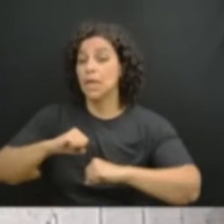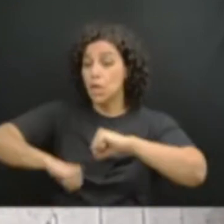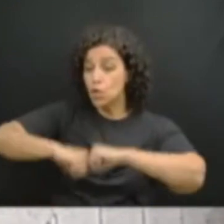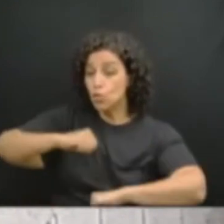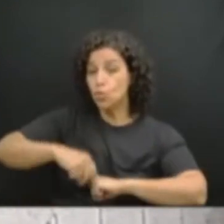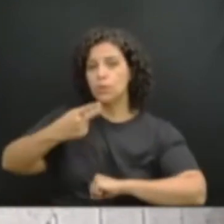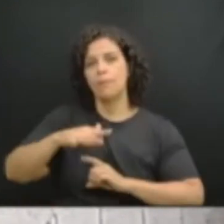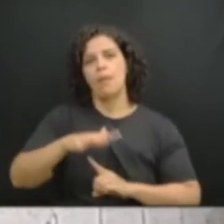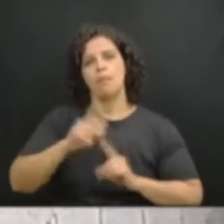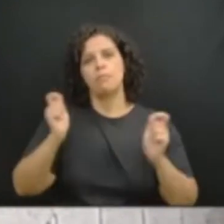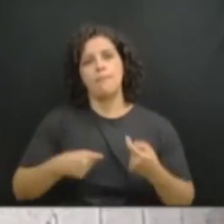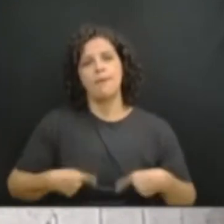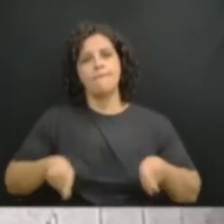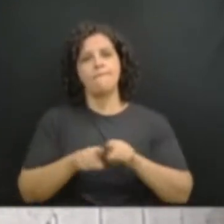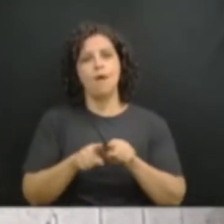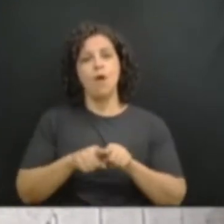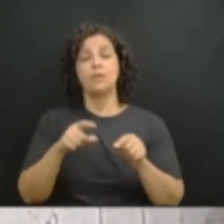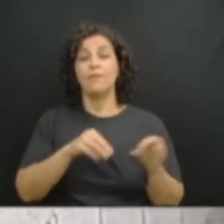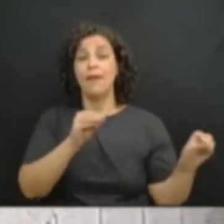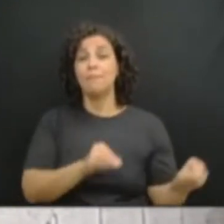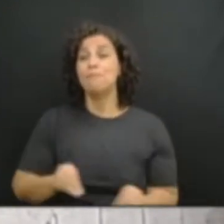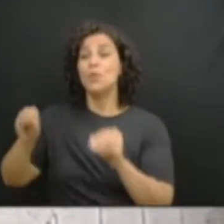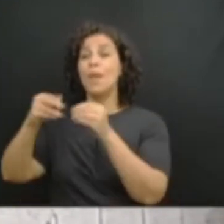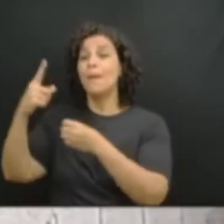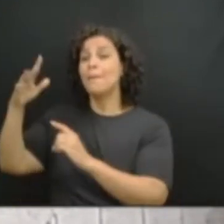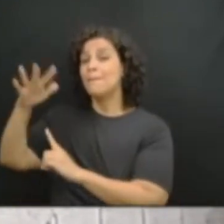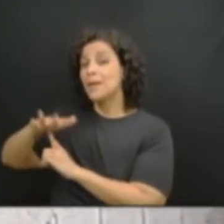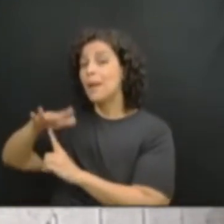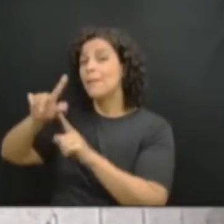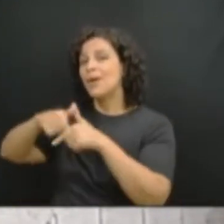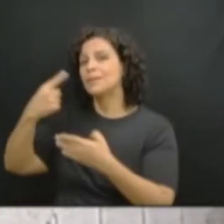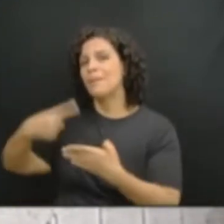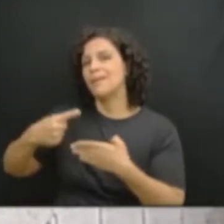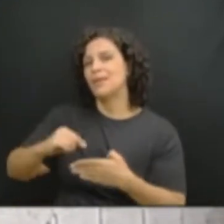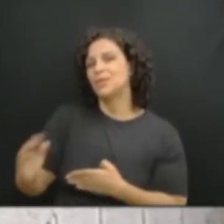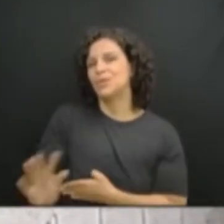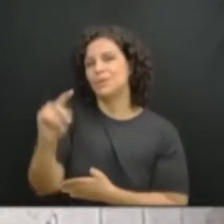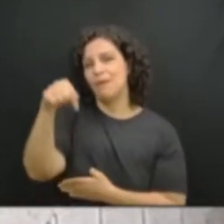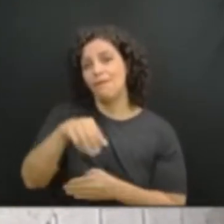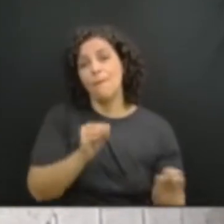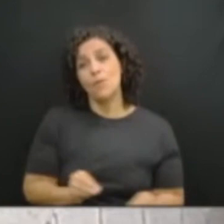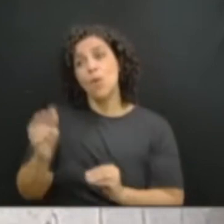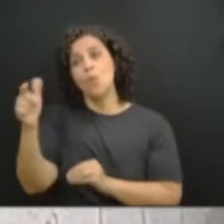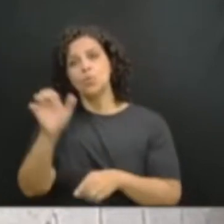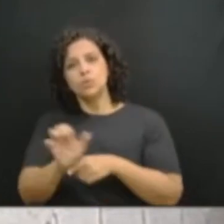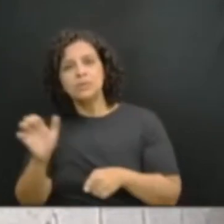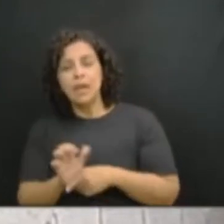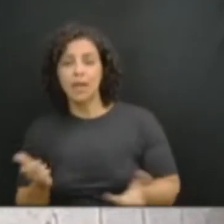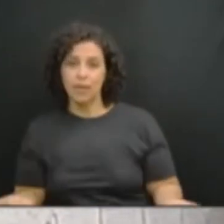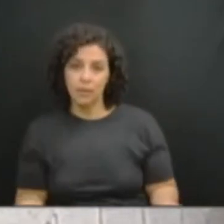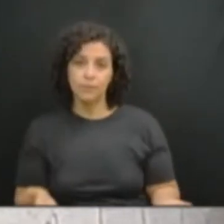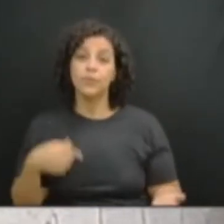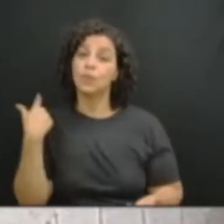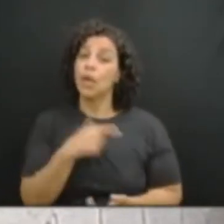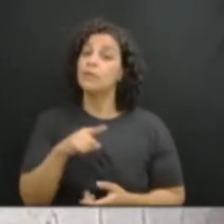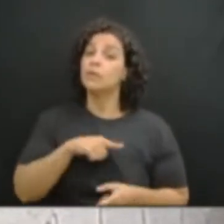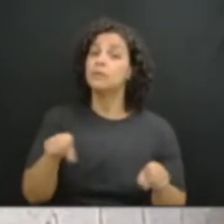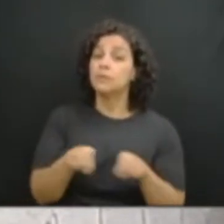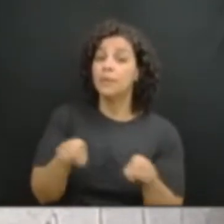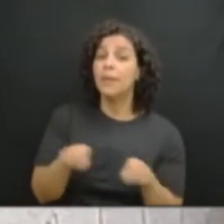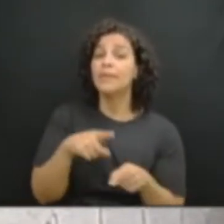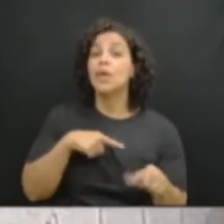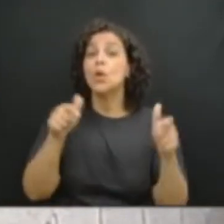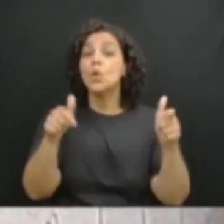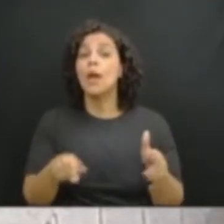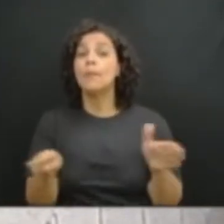indústrias que podem voltar a ir embora do Paraná por conta do pedagiamento caro, abusivo e agressivo. Nós temos